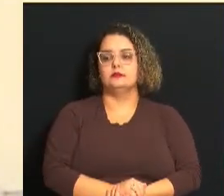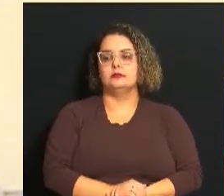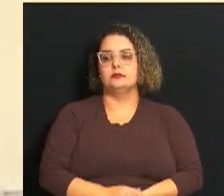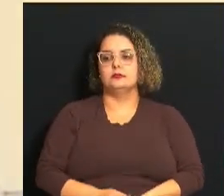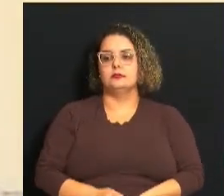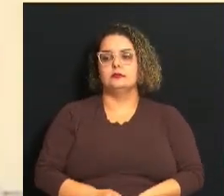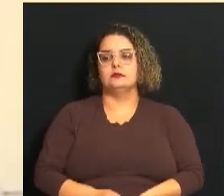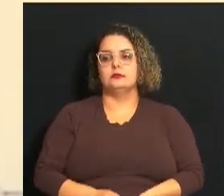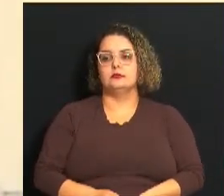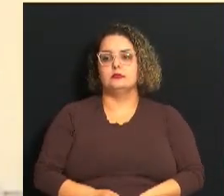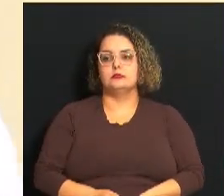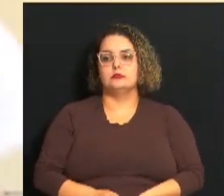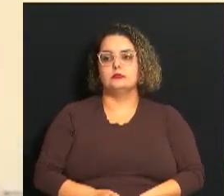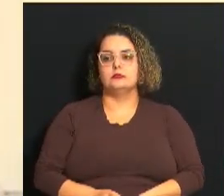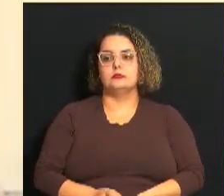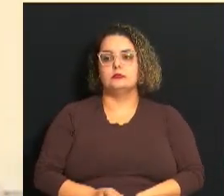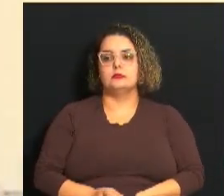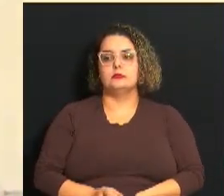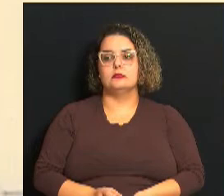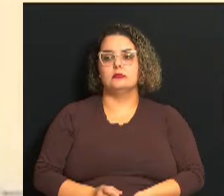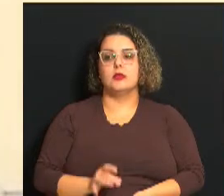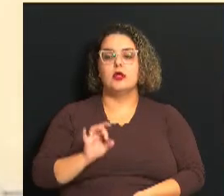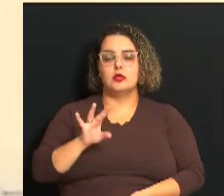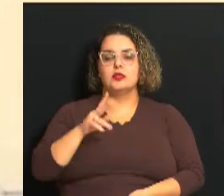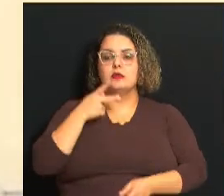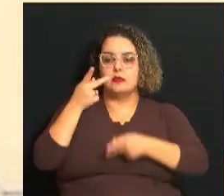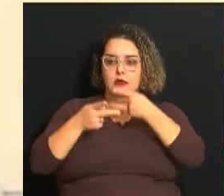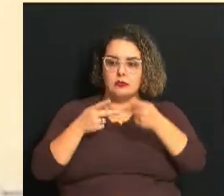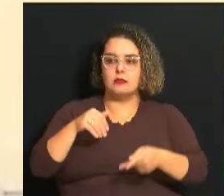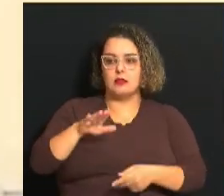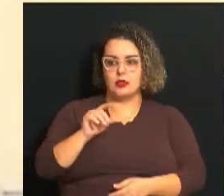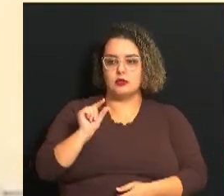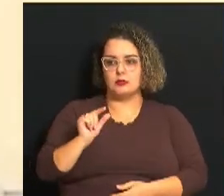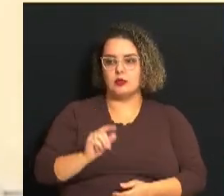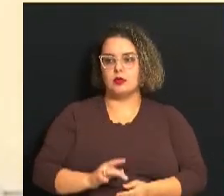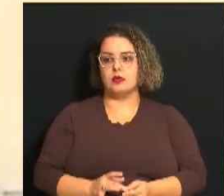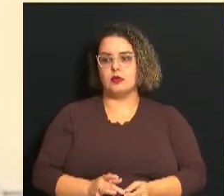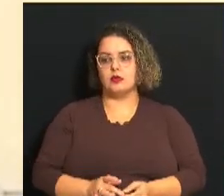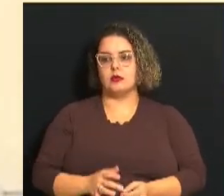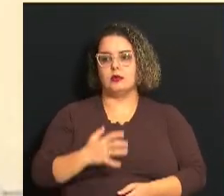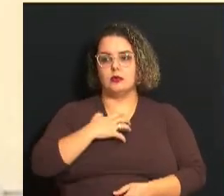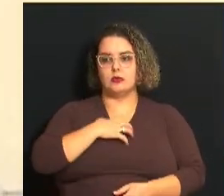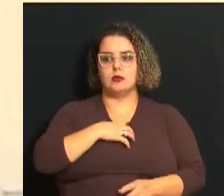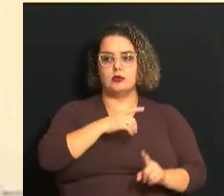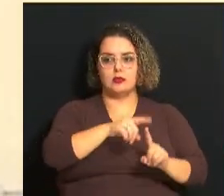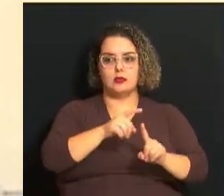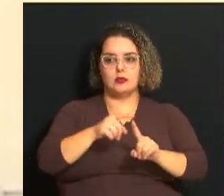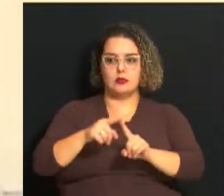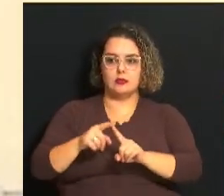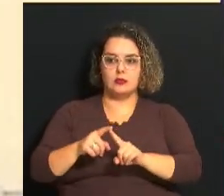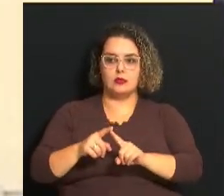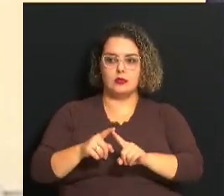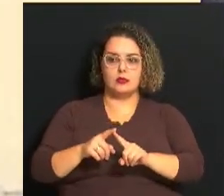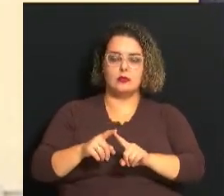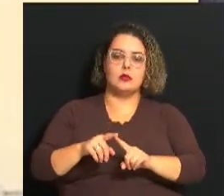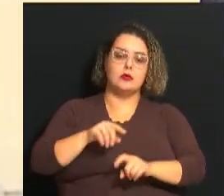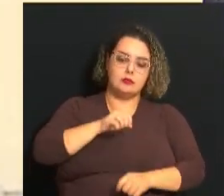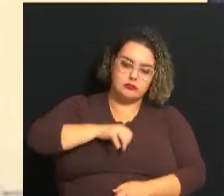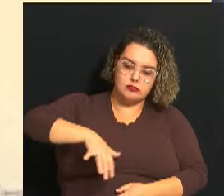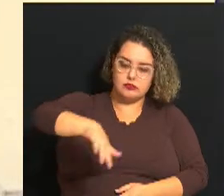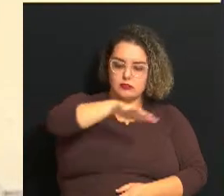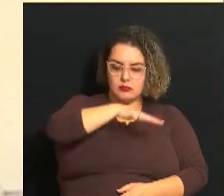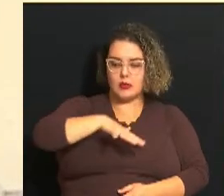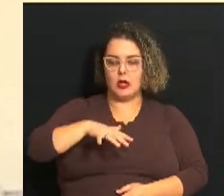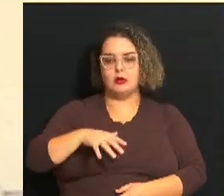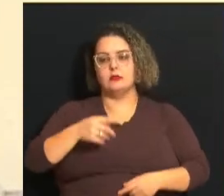pessoal vou só dá mais um apanhado para gente falar que dá das formas e tipos que isso vai salpicar bastante o debate